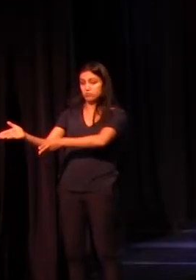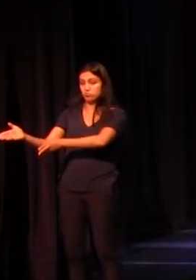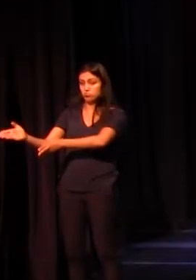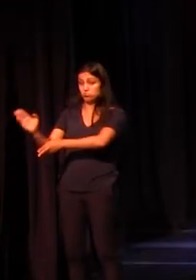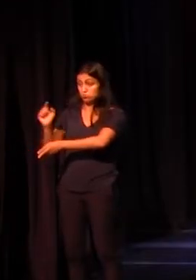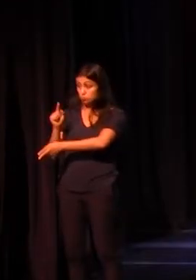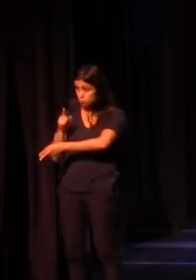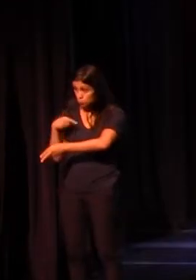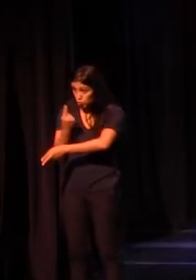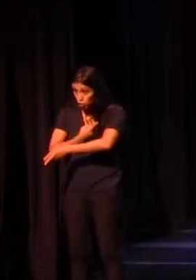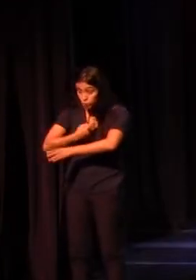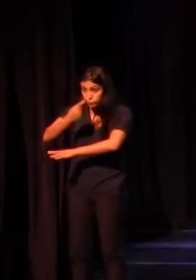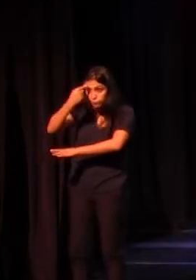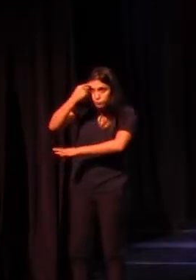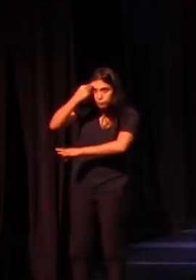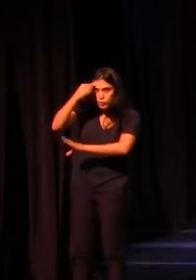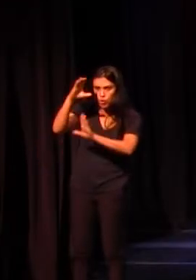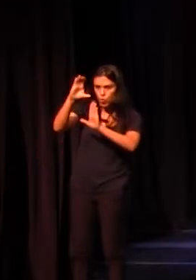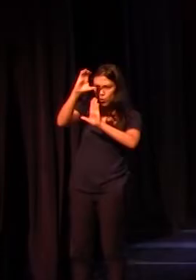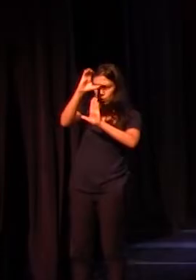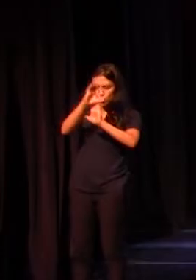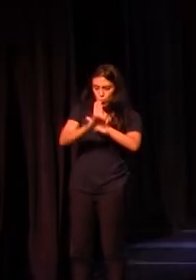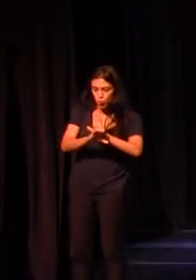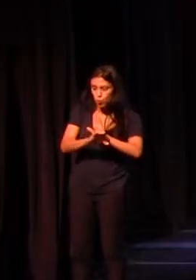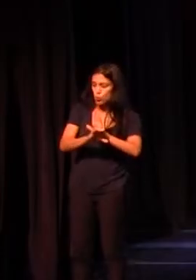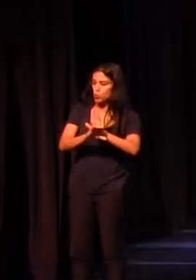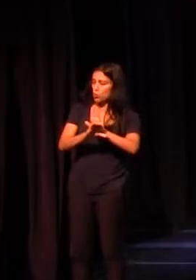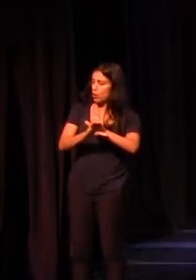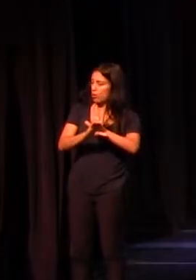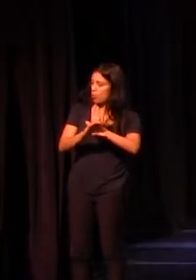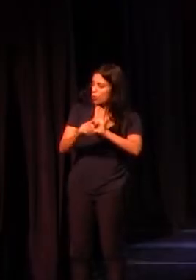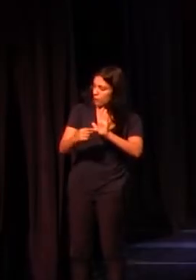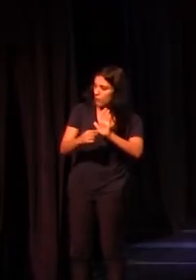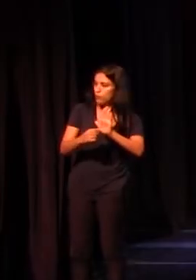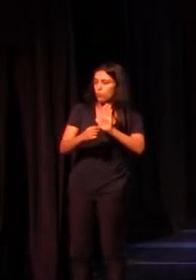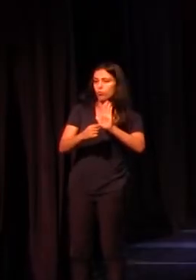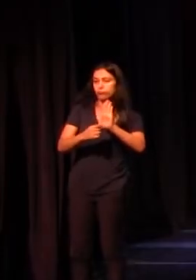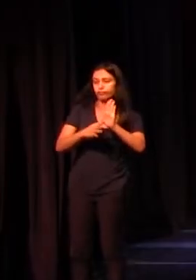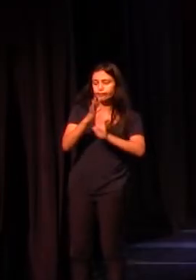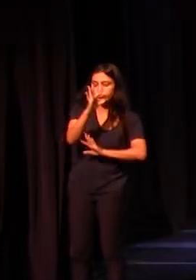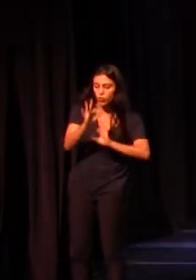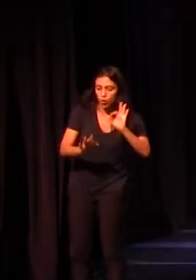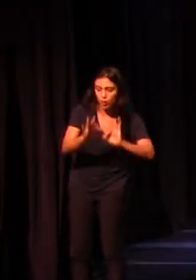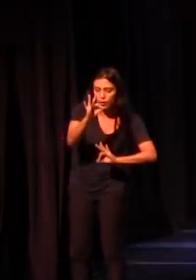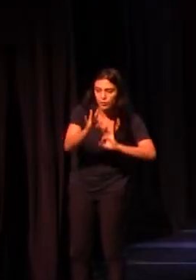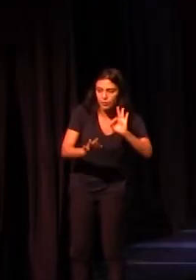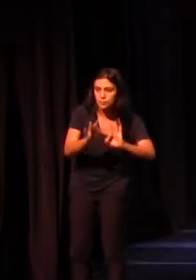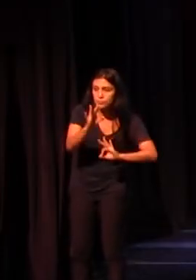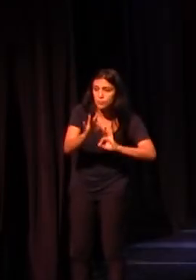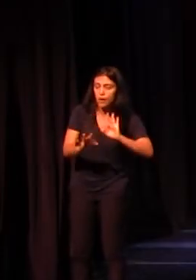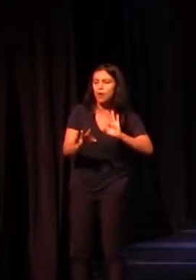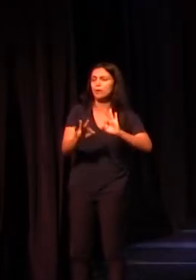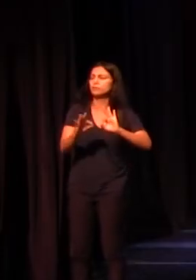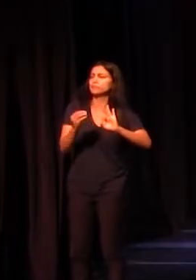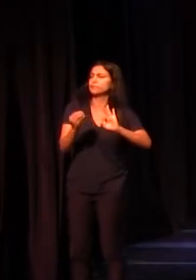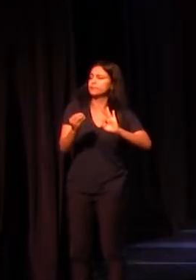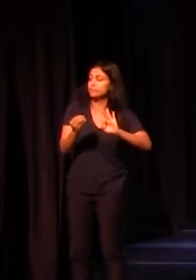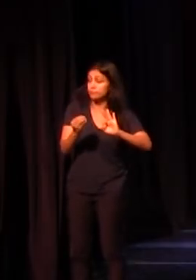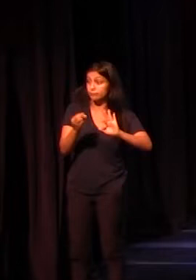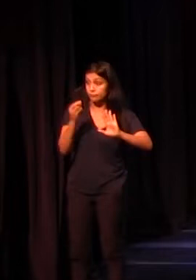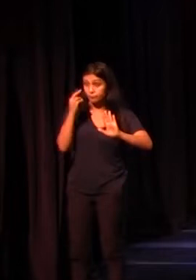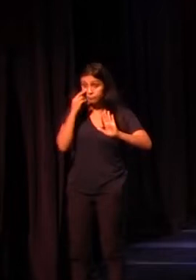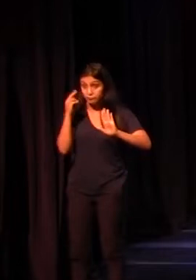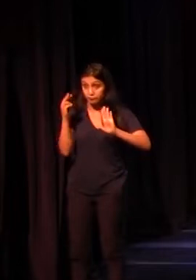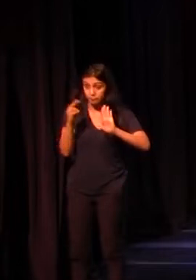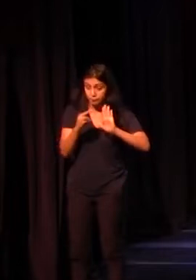pensou desde o começo, de olhar para um currículo e produzir um currículo, foi em que sentido? No sentido de olhar tudo